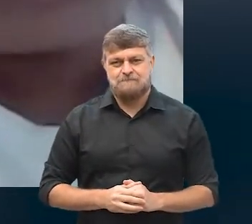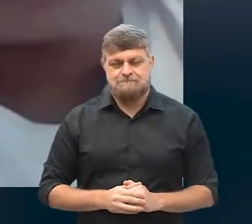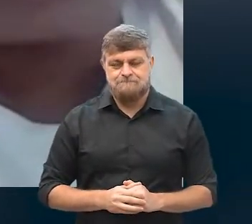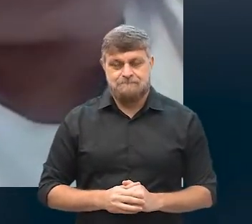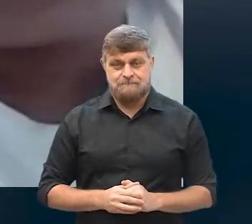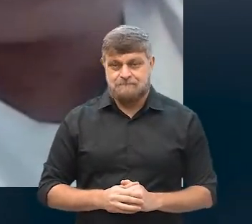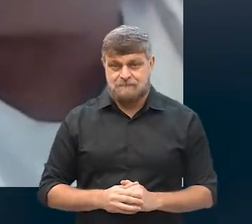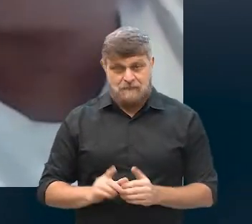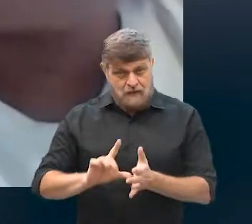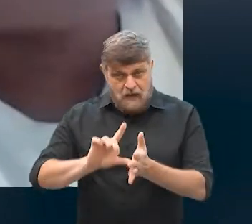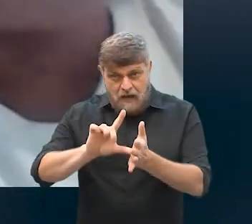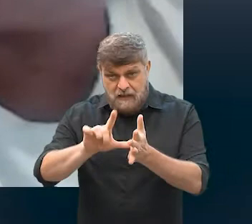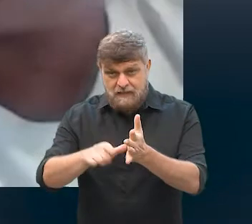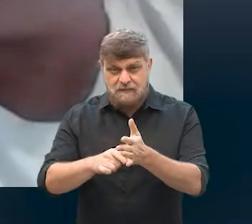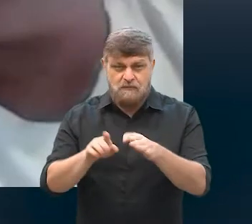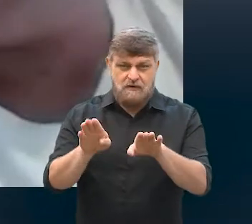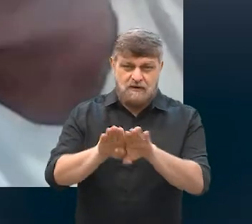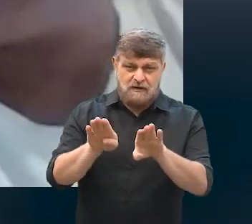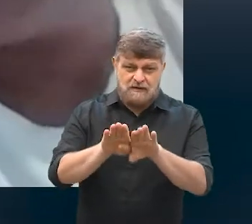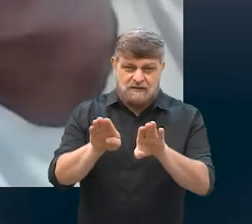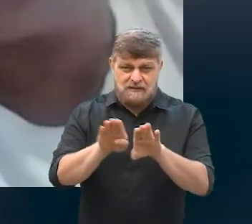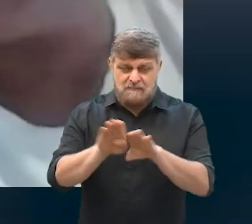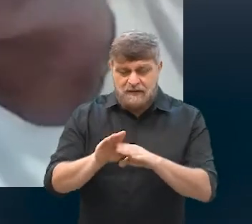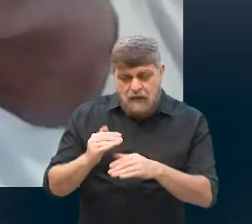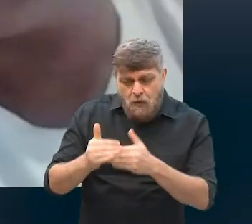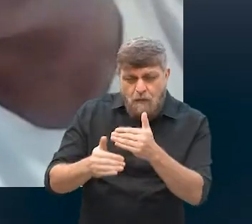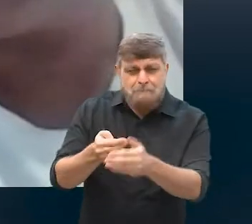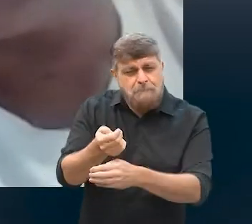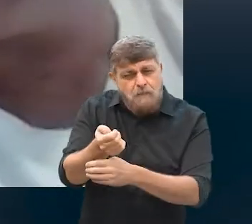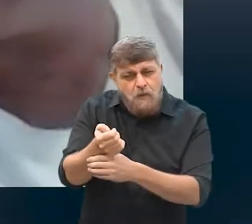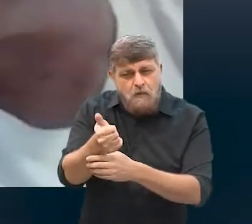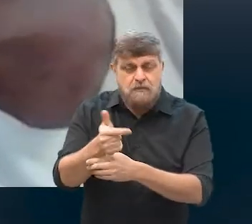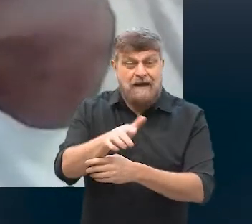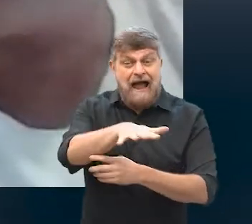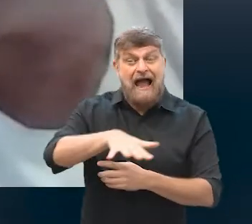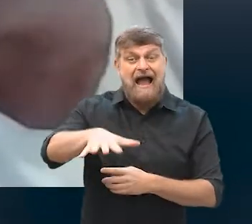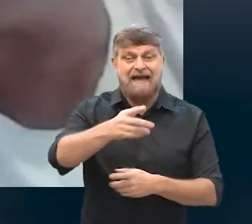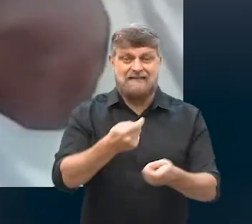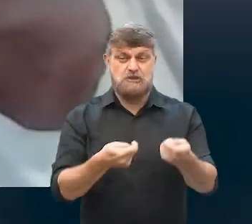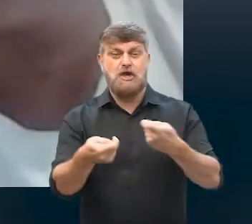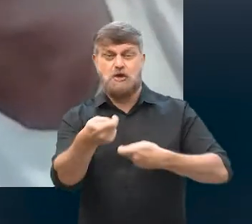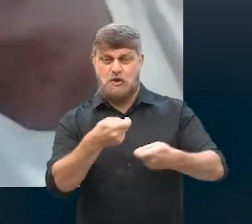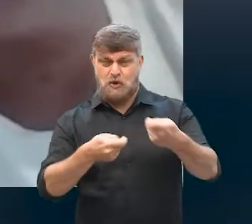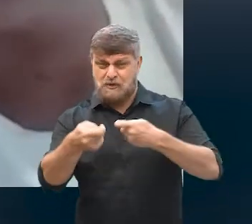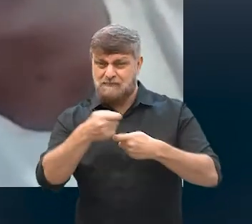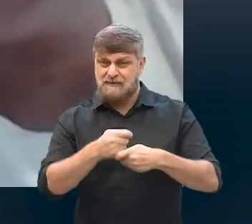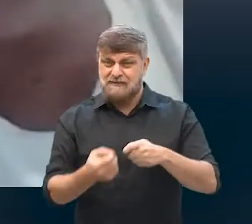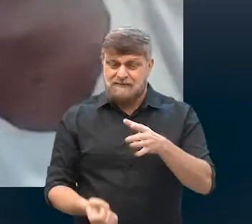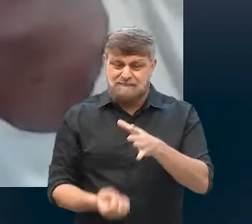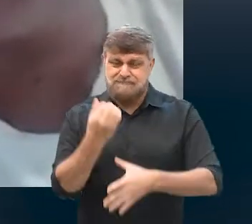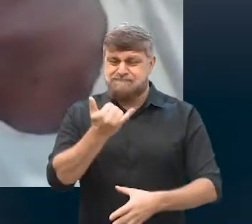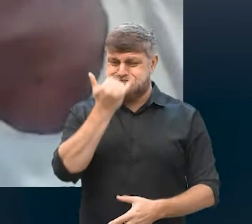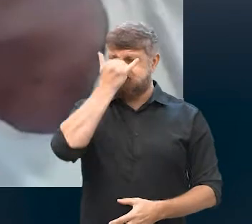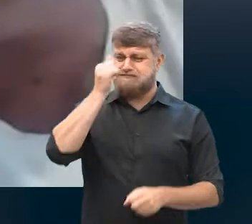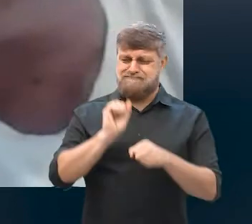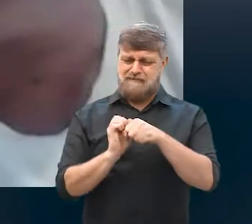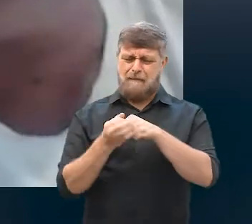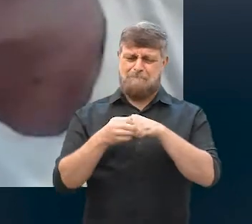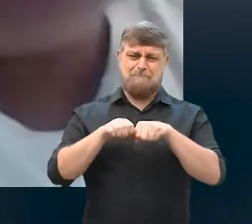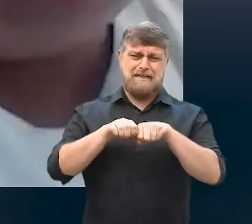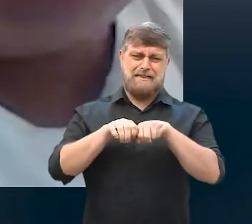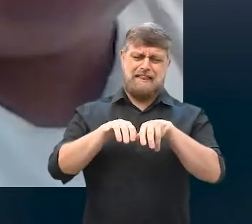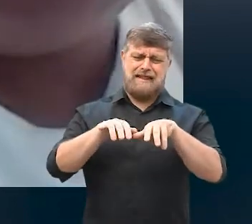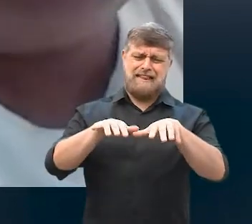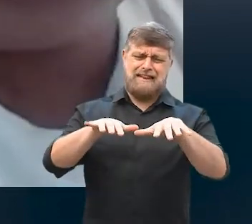E logo também empurrou um pouco a economia, né? Já logo chegou a